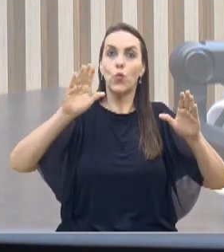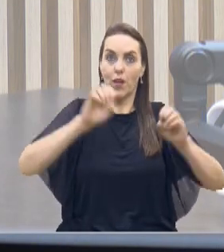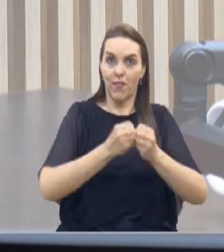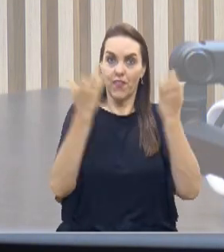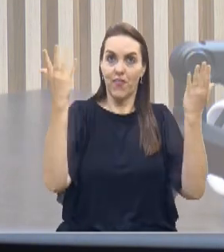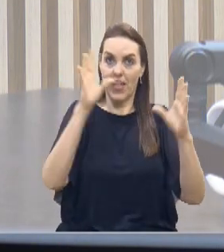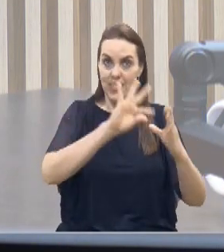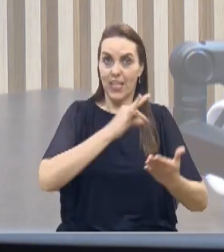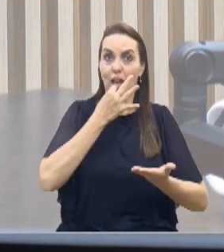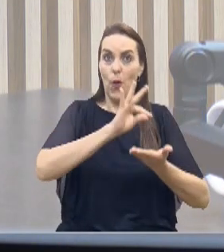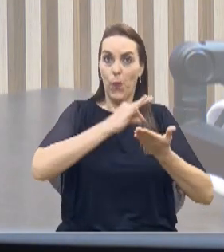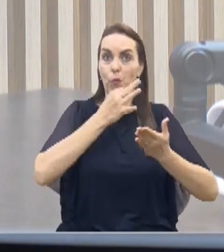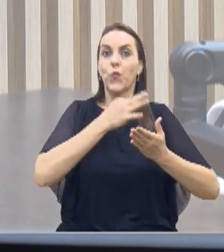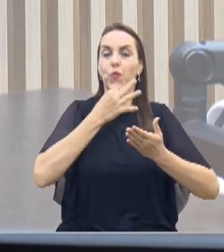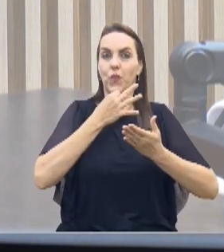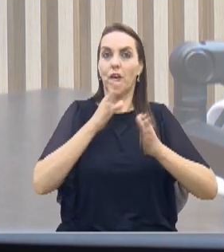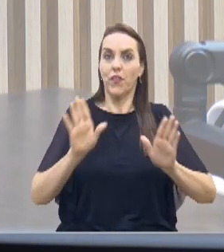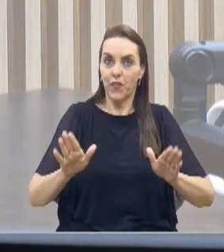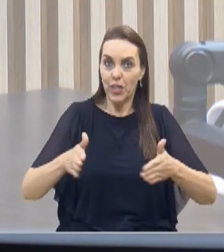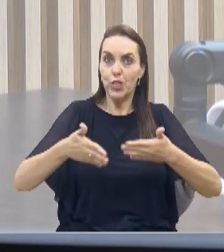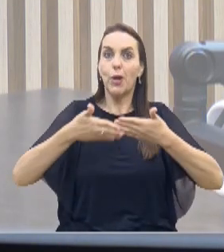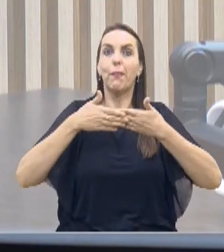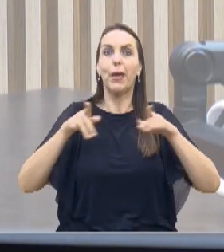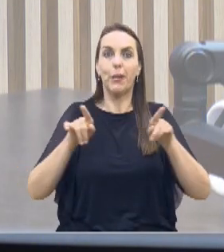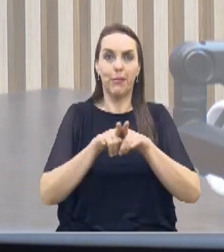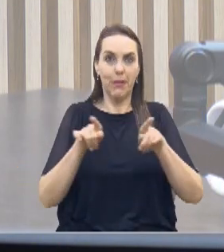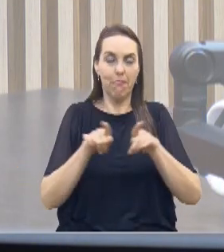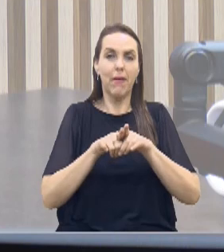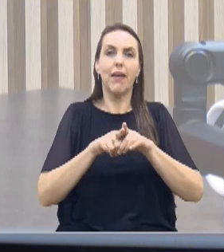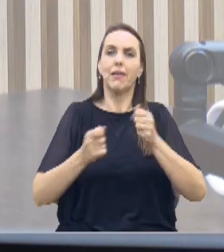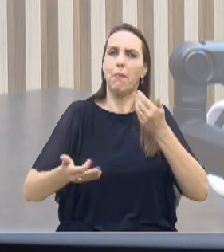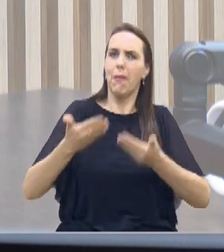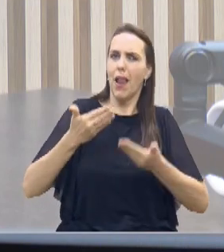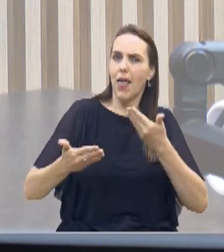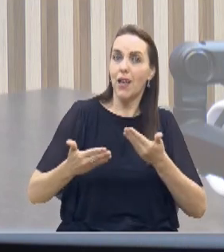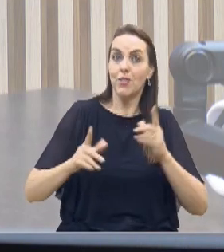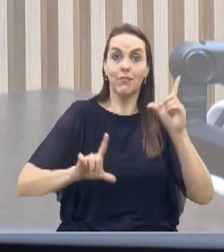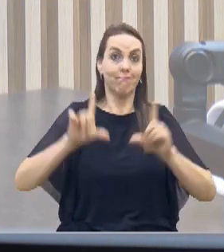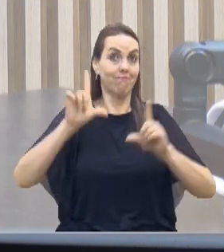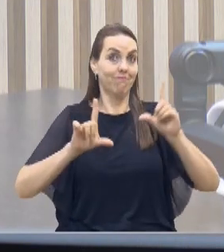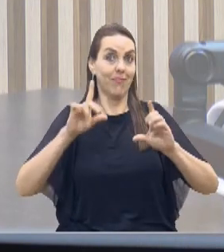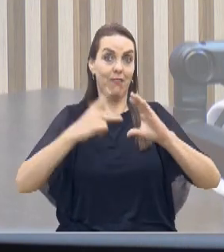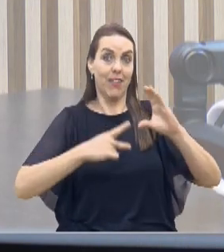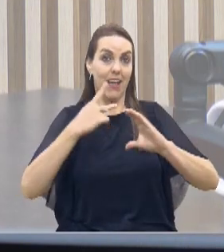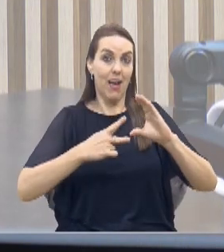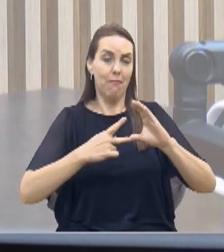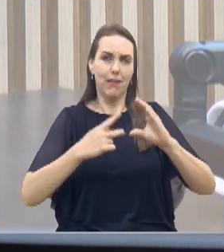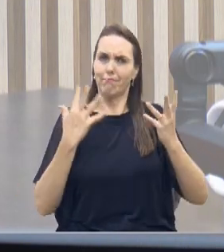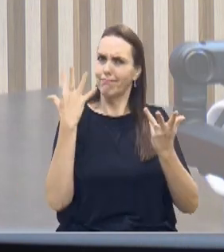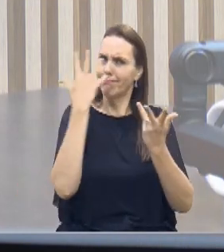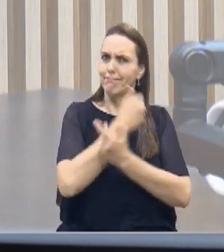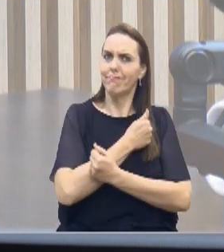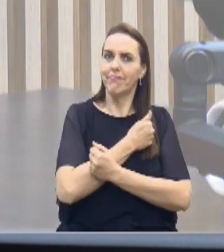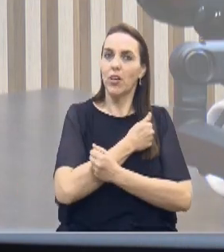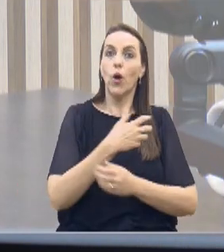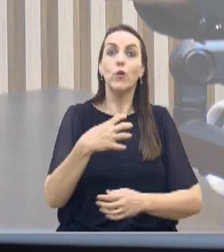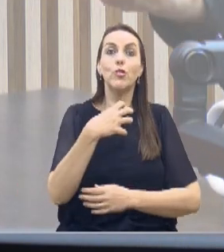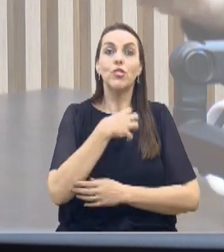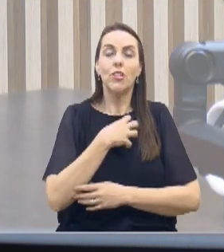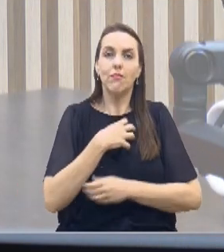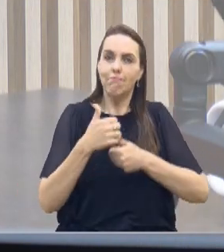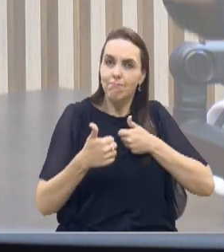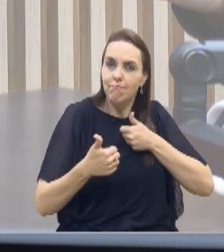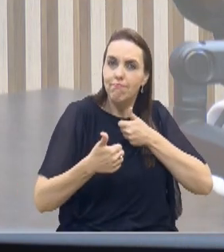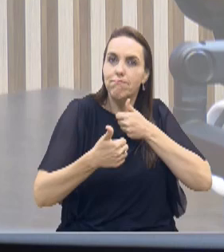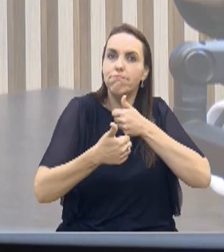reportagens ao longo do evento. Fechamento do próprio evento também, Exatamente. o balanço foi na TV Câmara. Olha que lindo isso, né? A gente poder dizer, isso é uma forma de